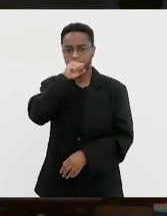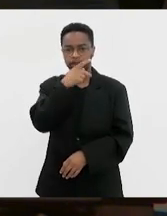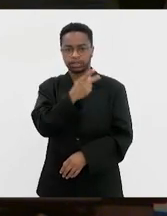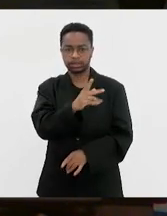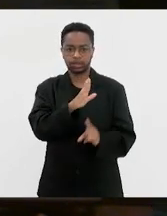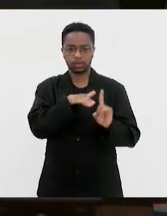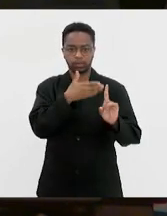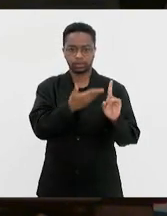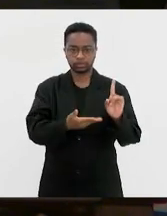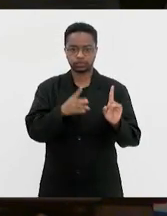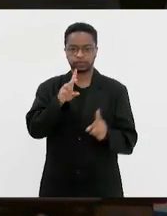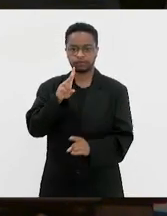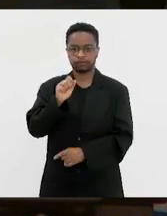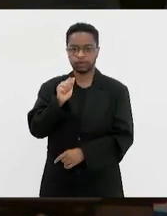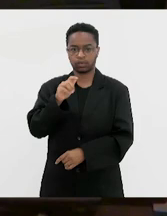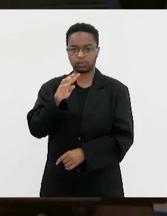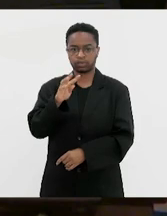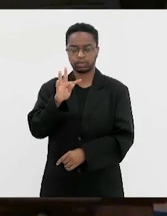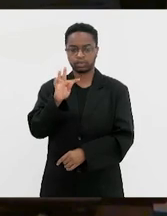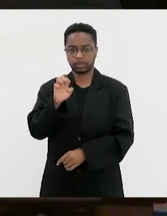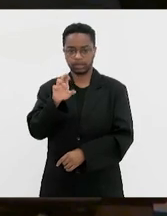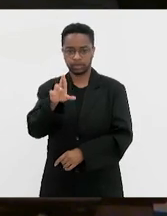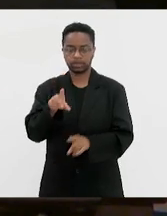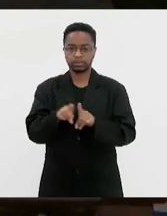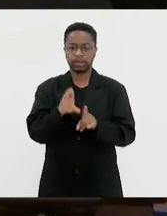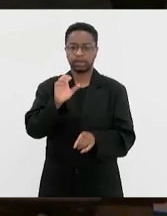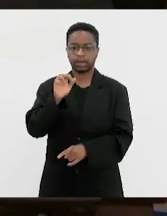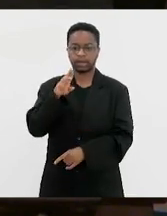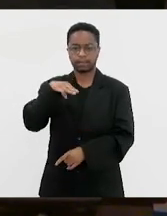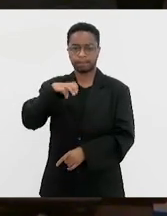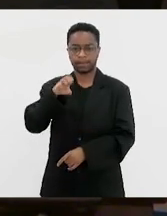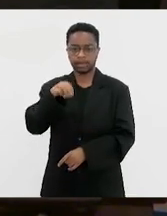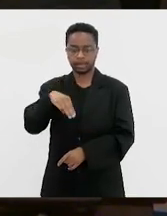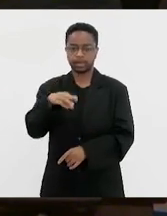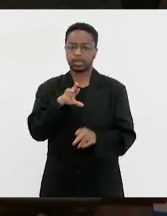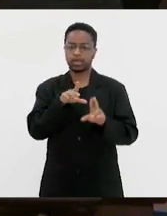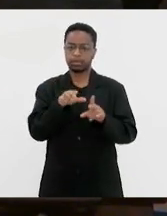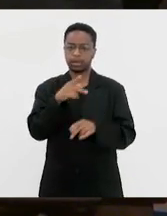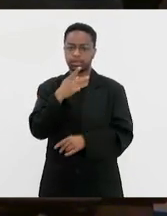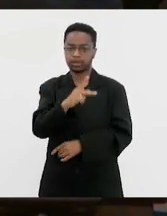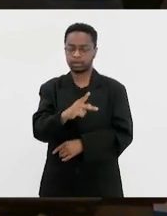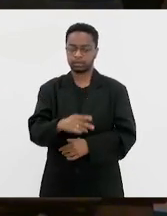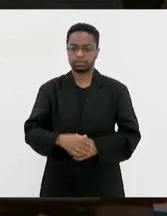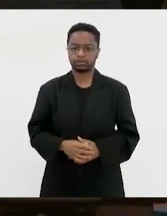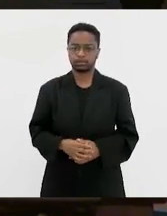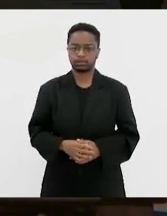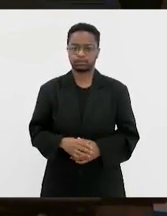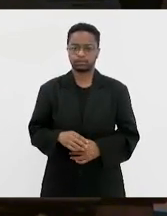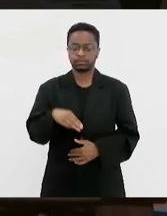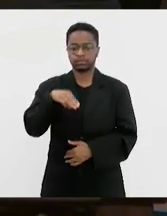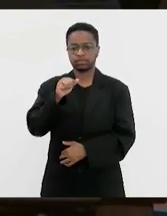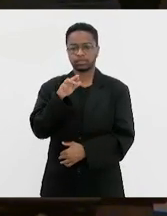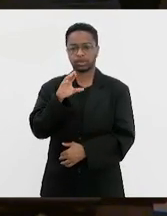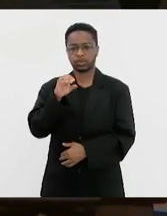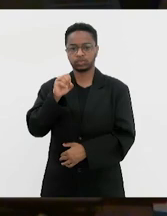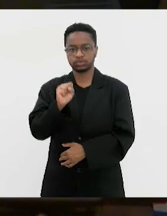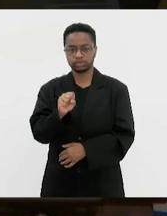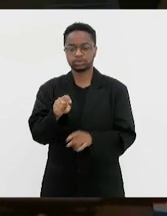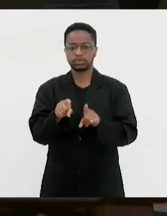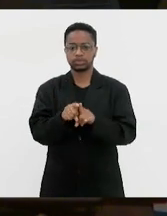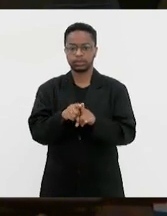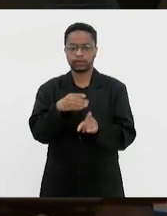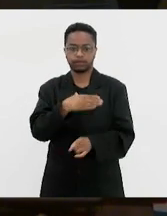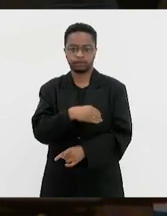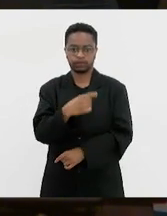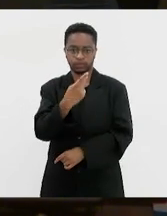Paixão, Dona Carmen Paixão, a irmã do Walter Paixão, Marcos Paixão, também Marquinho, filho do